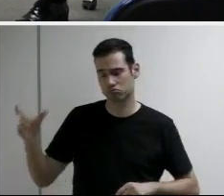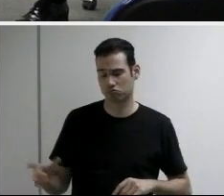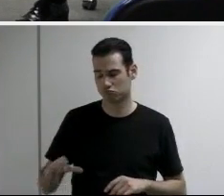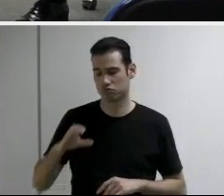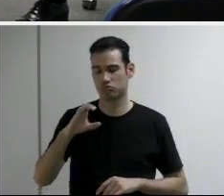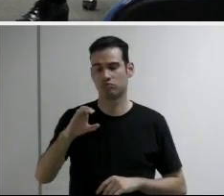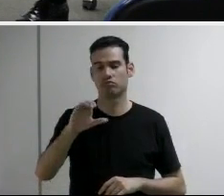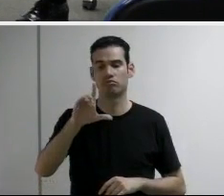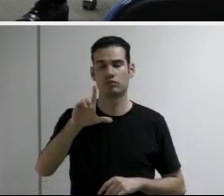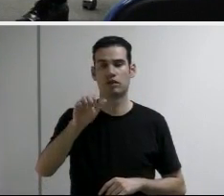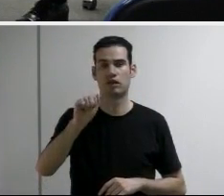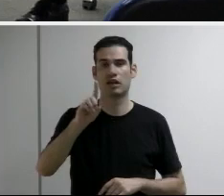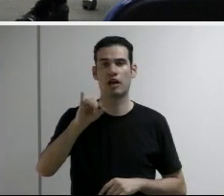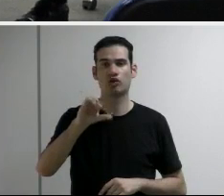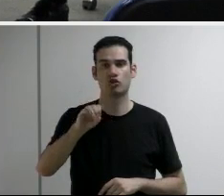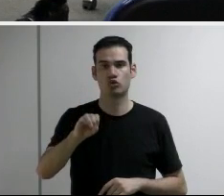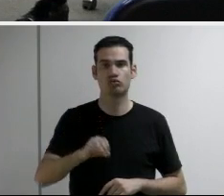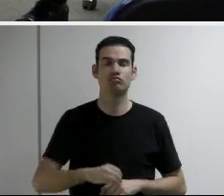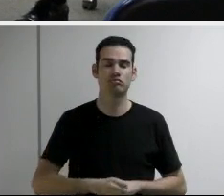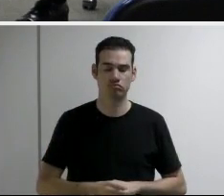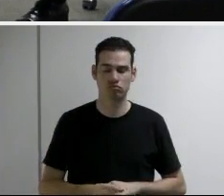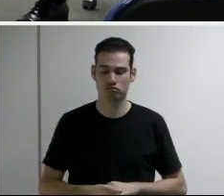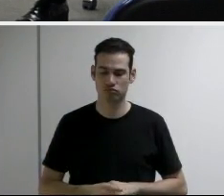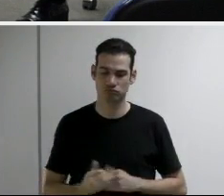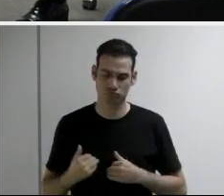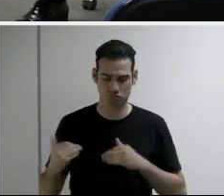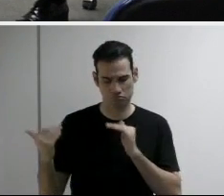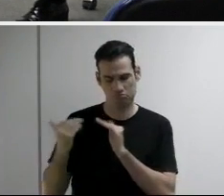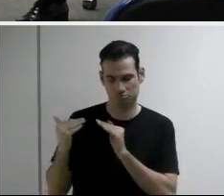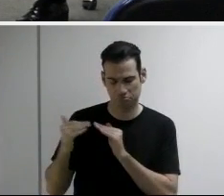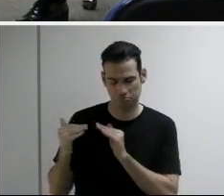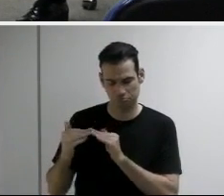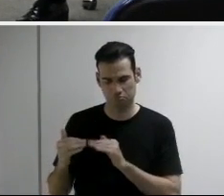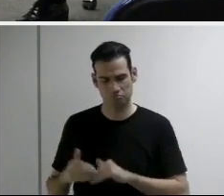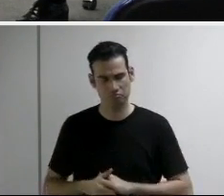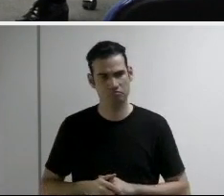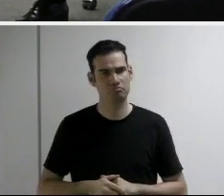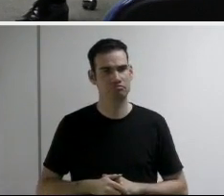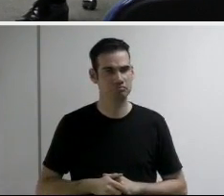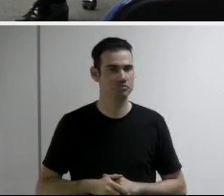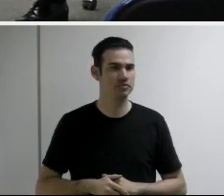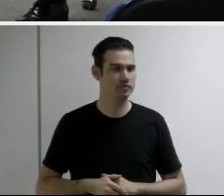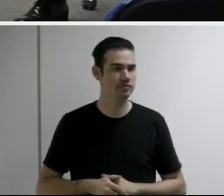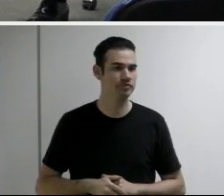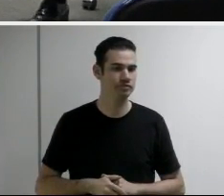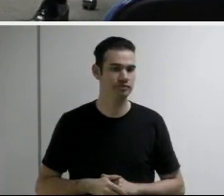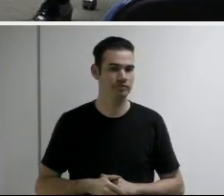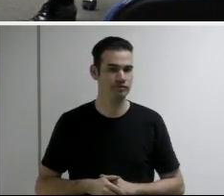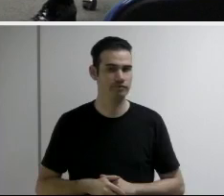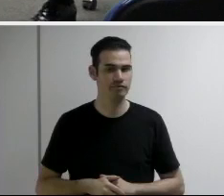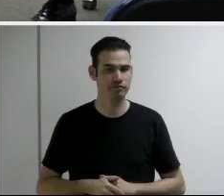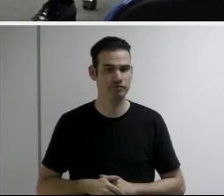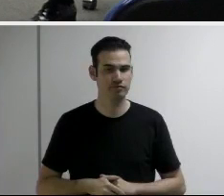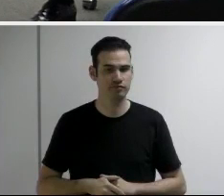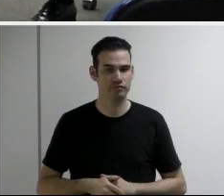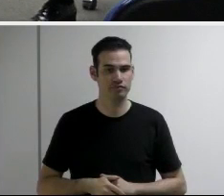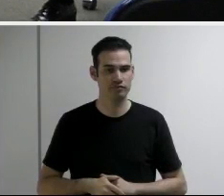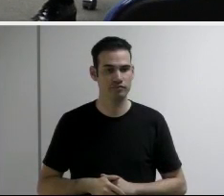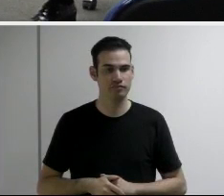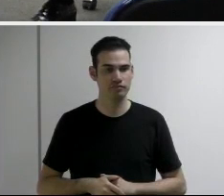relação à primeira questão. Eu acho que realmente uma sobreposição potencial com a LAI foi resolvida.